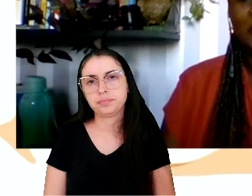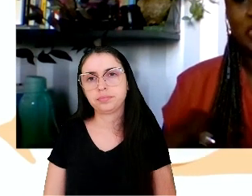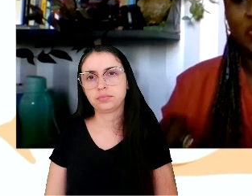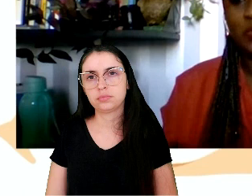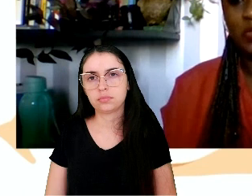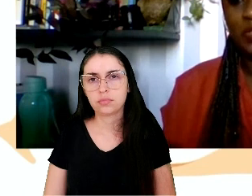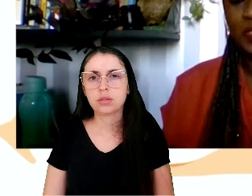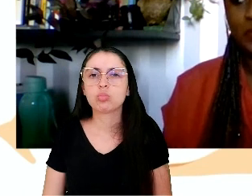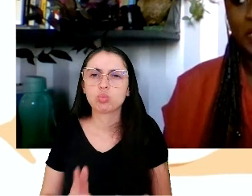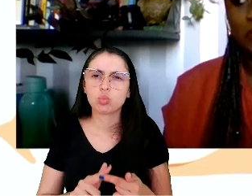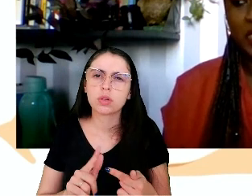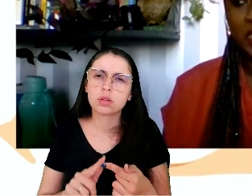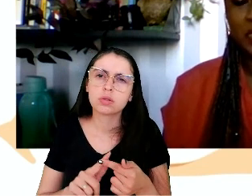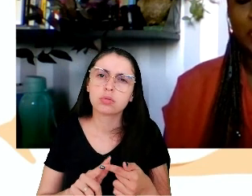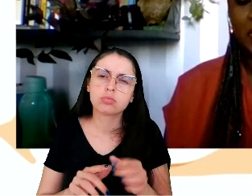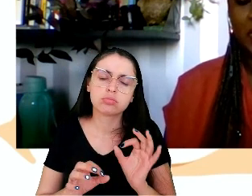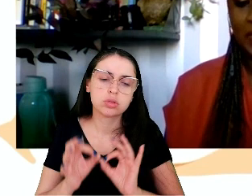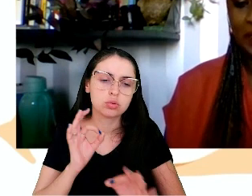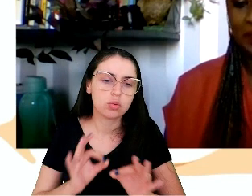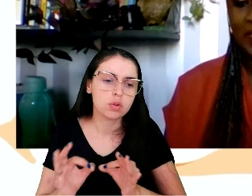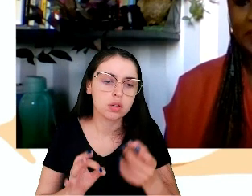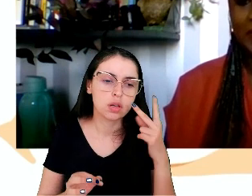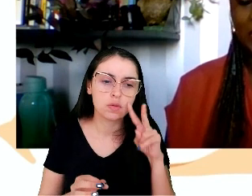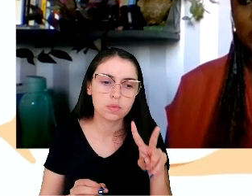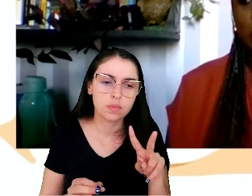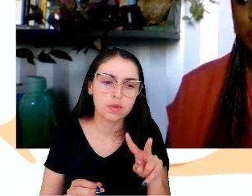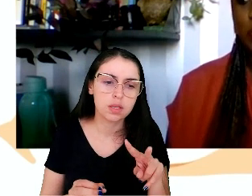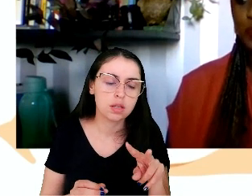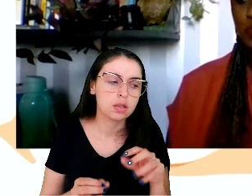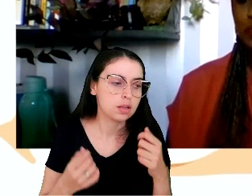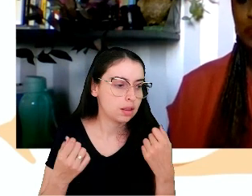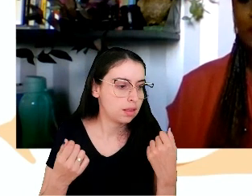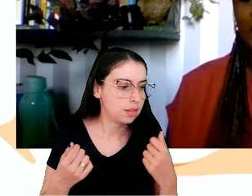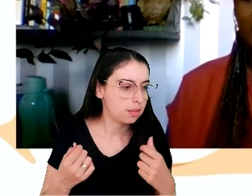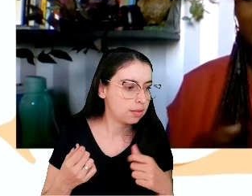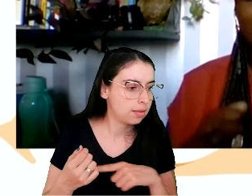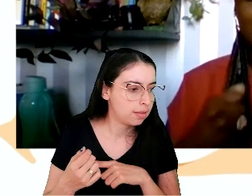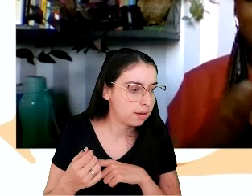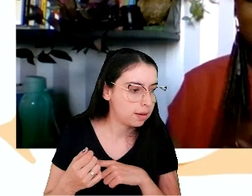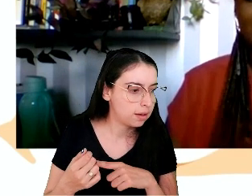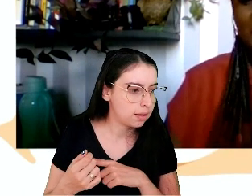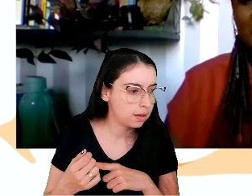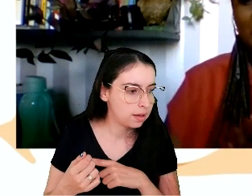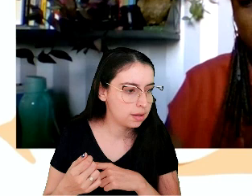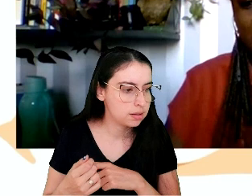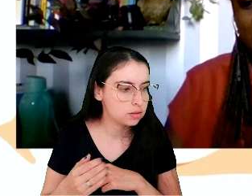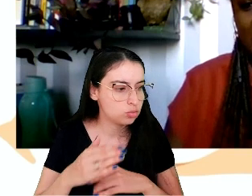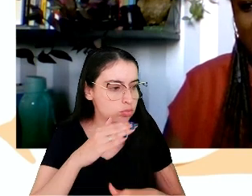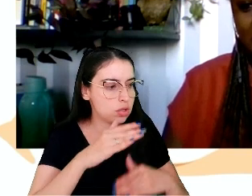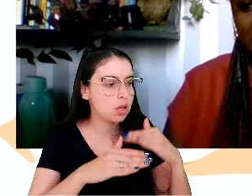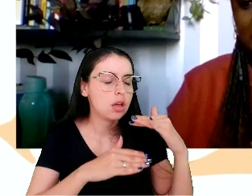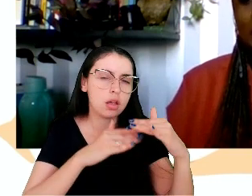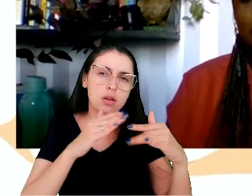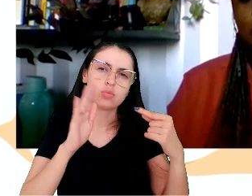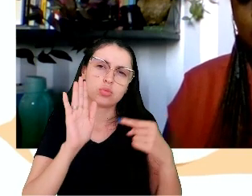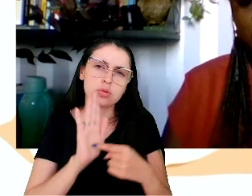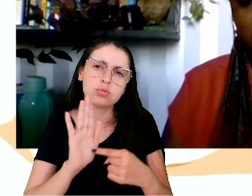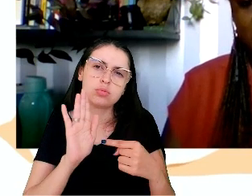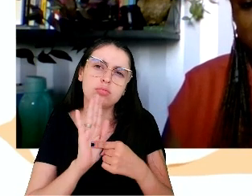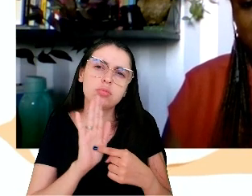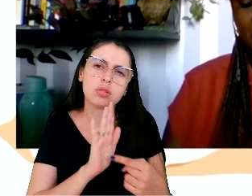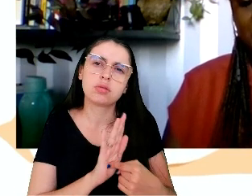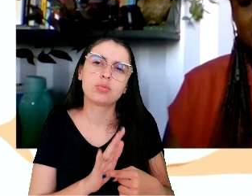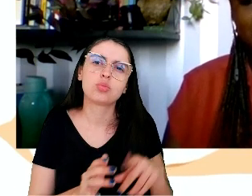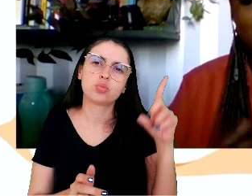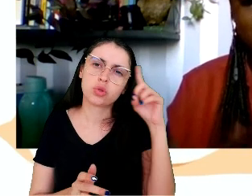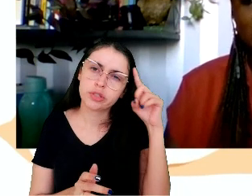Uma das figuras de controle que eu tenho visto que tem sido cada vez mais introjetada no nosso